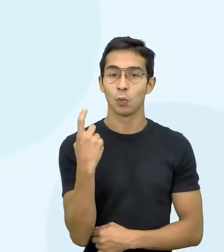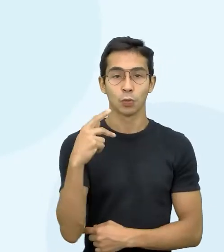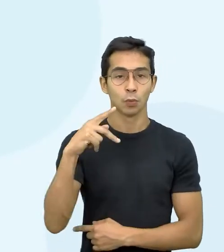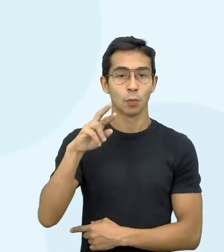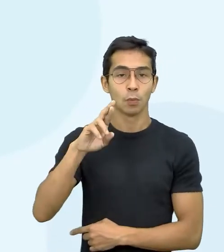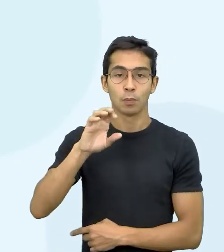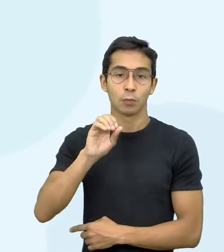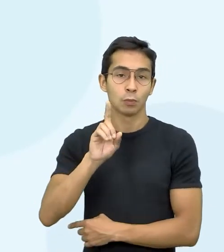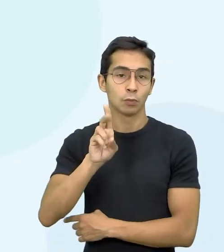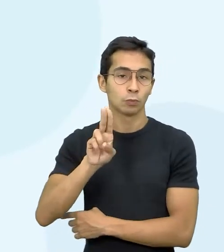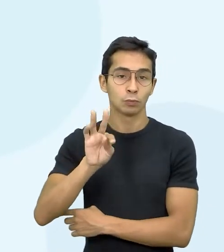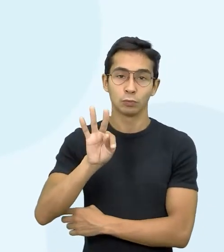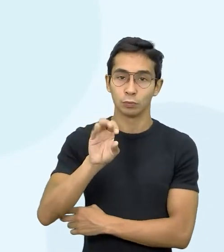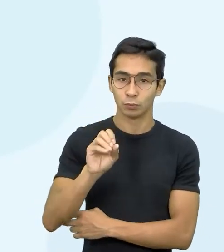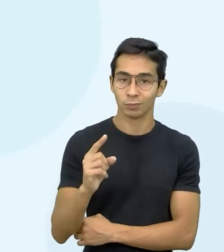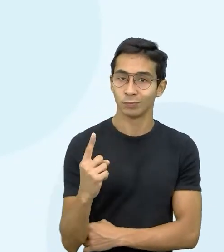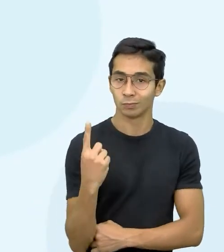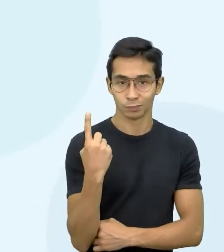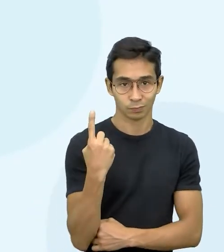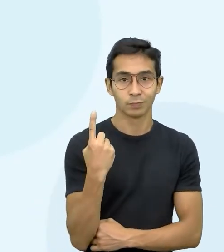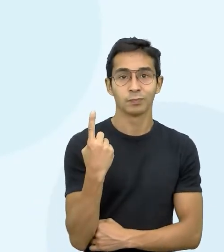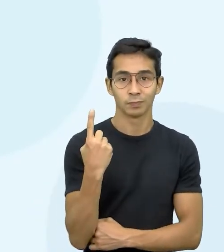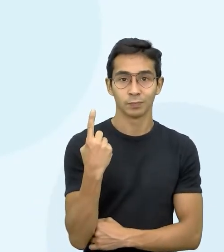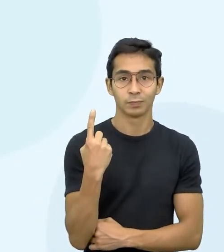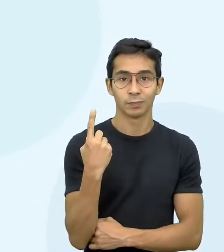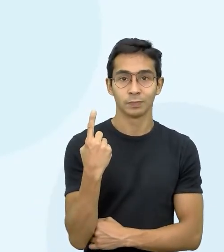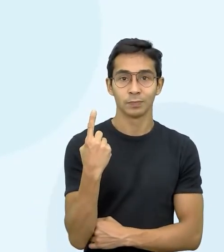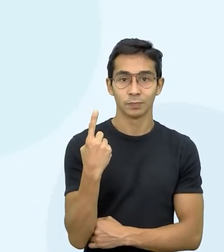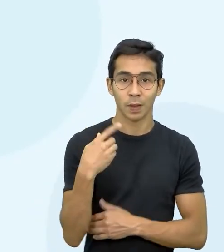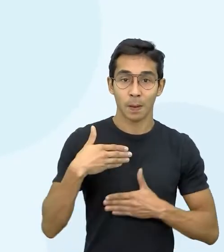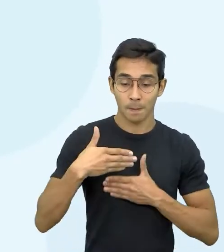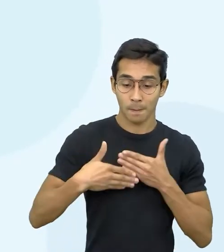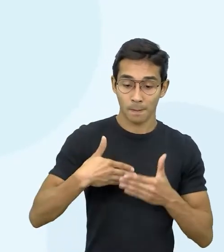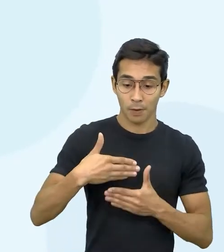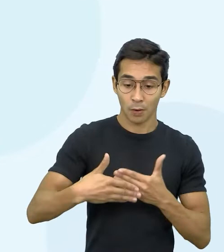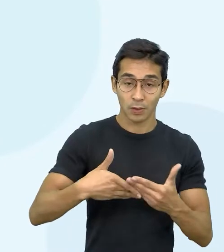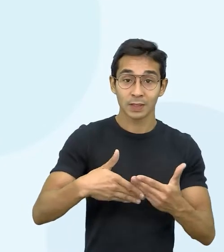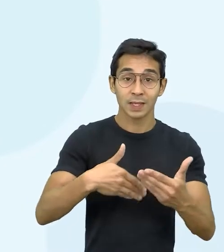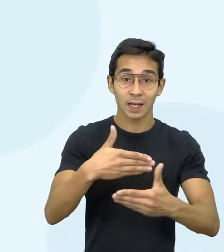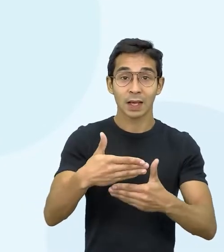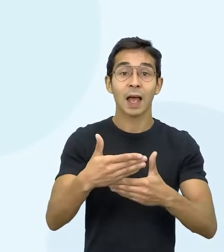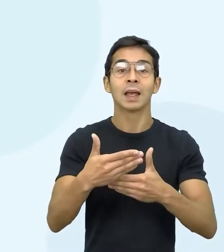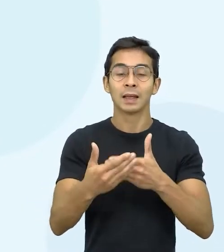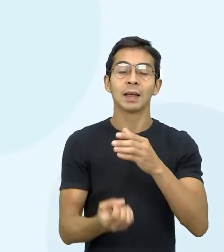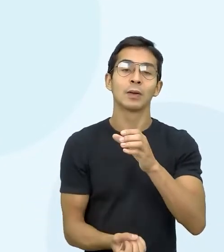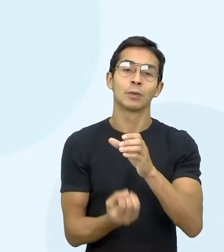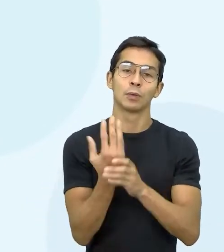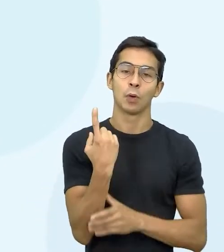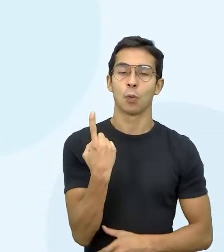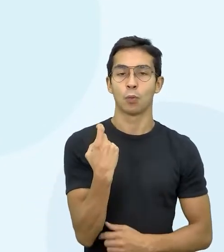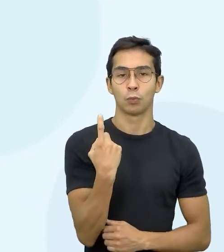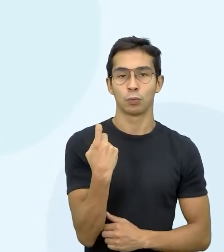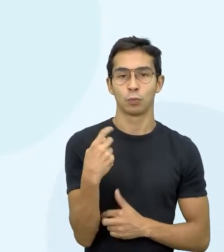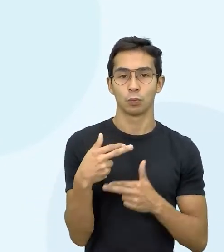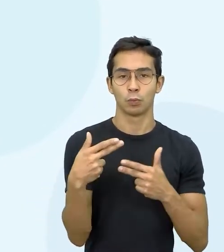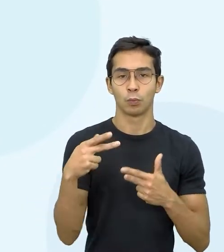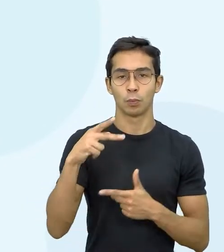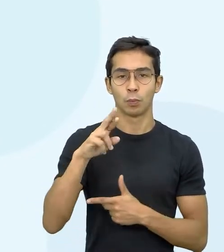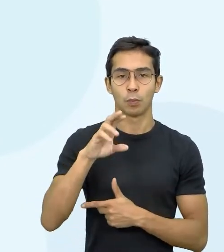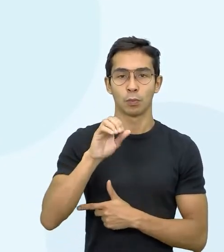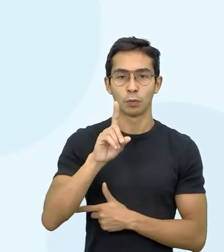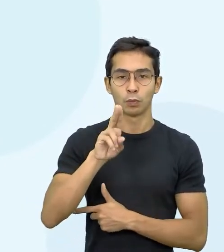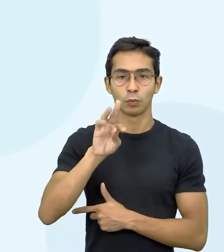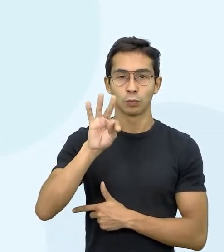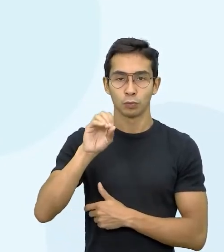foi produzido durante esse processo reacional, tá? Então, eu combinei aqui o gás nitrogênio